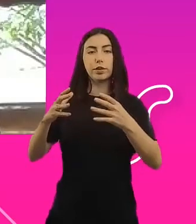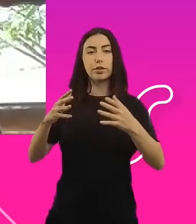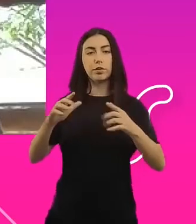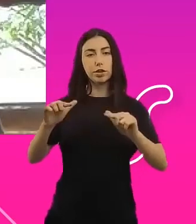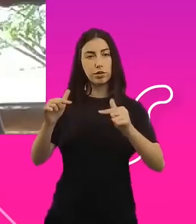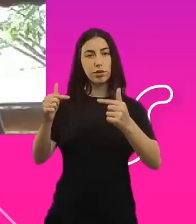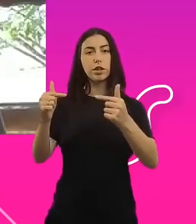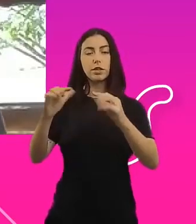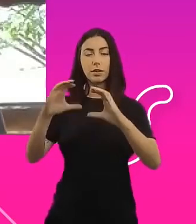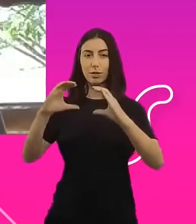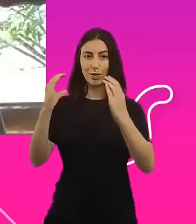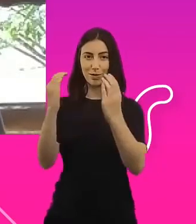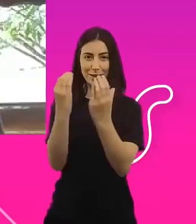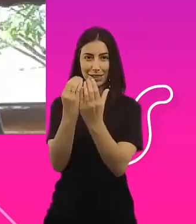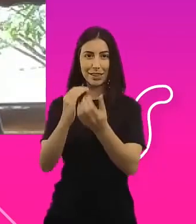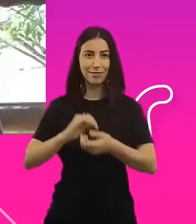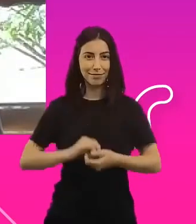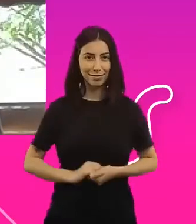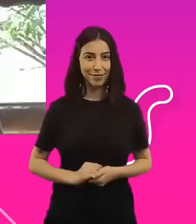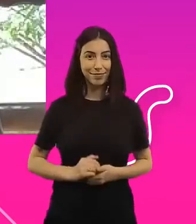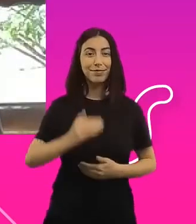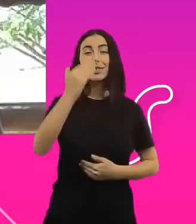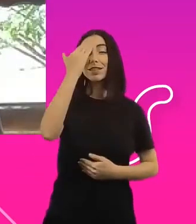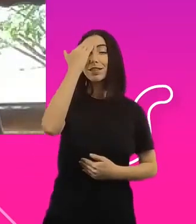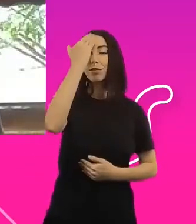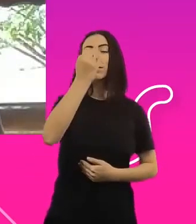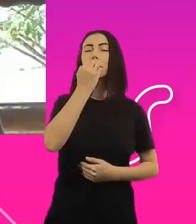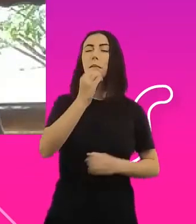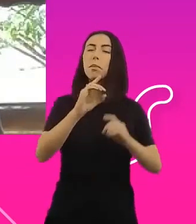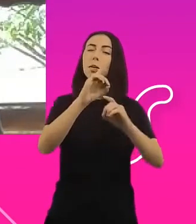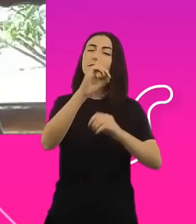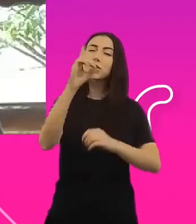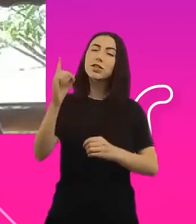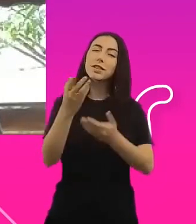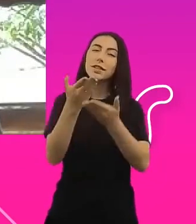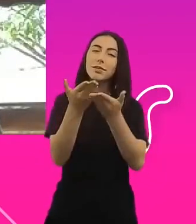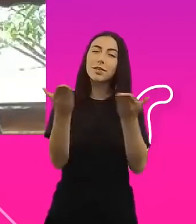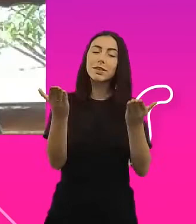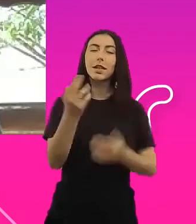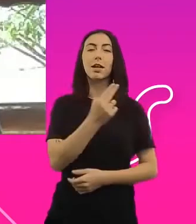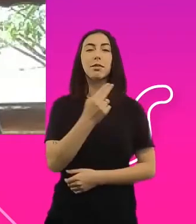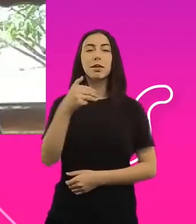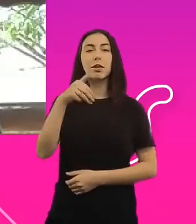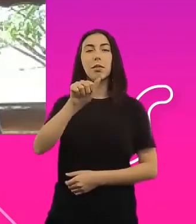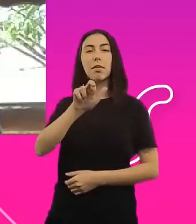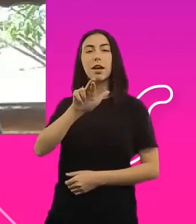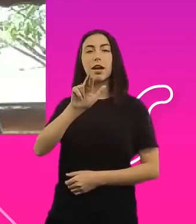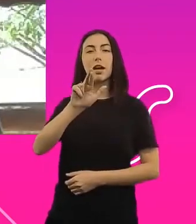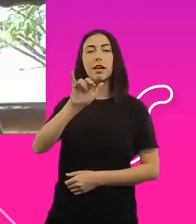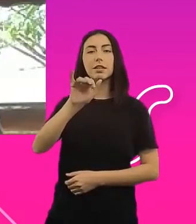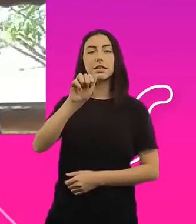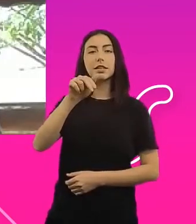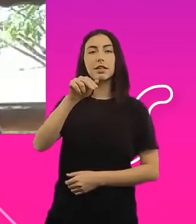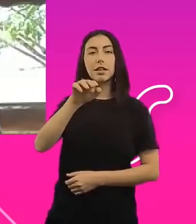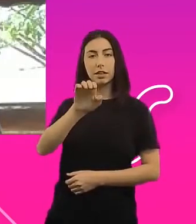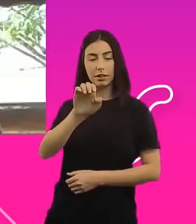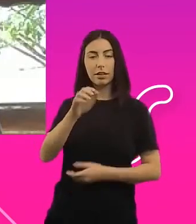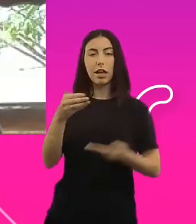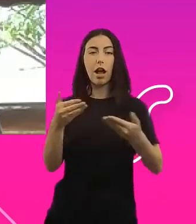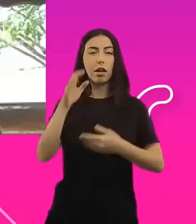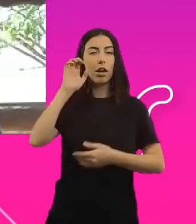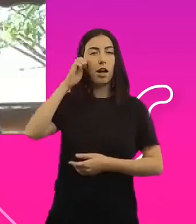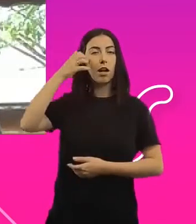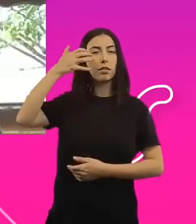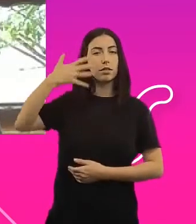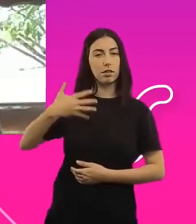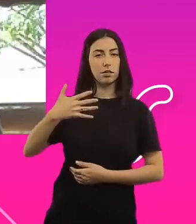Muito obrigada, Natália. Bom dia, pessoal. Eu sou a Mariane, eu vou fazer uma descrição também. Eu sou uma